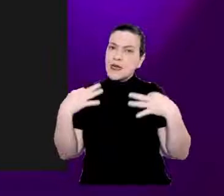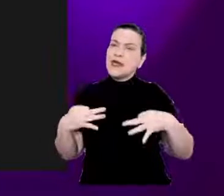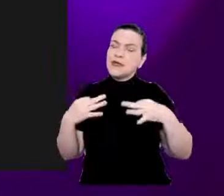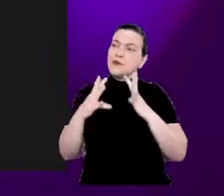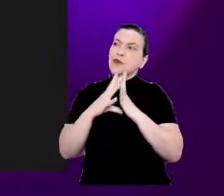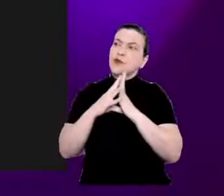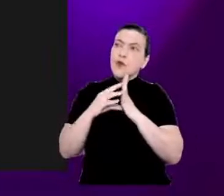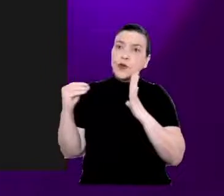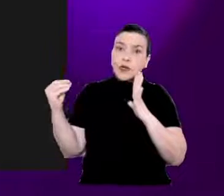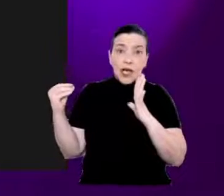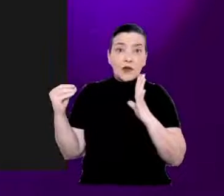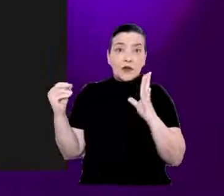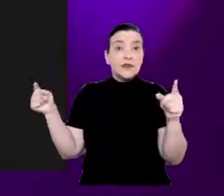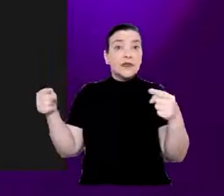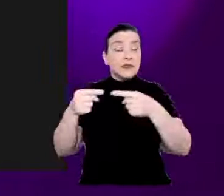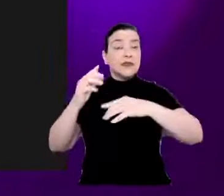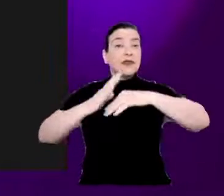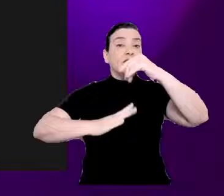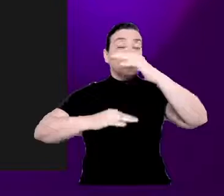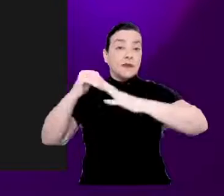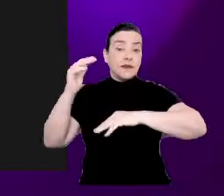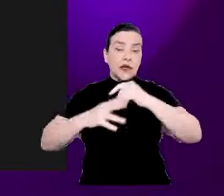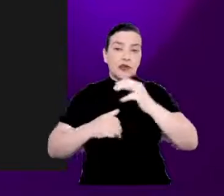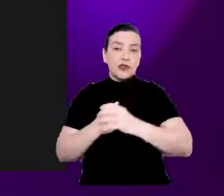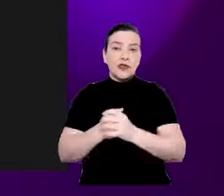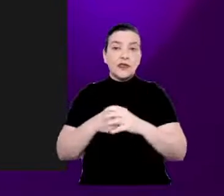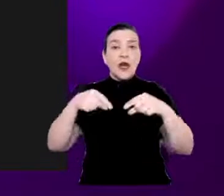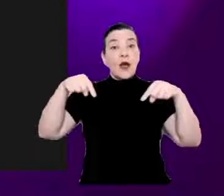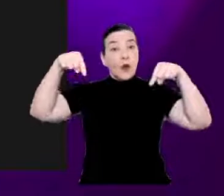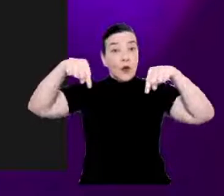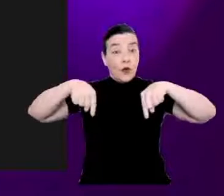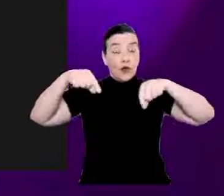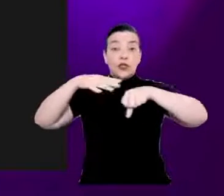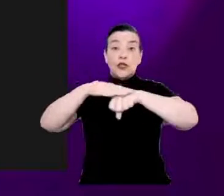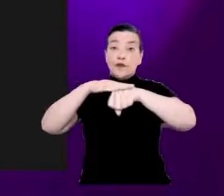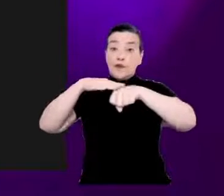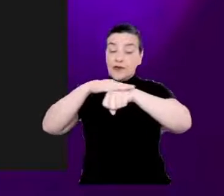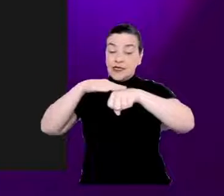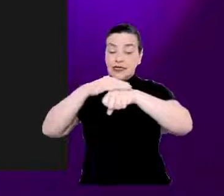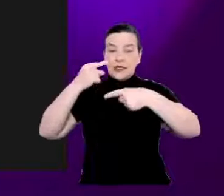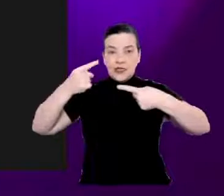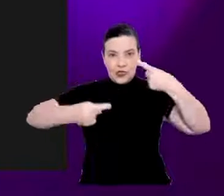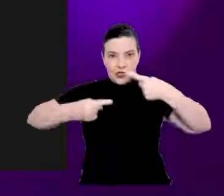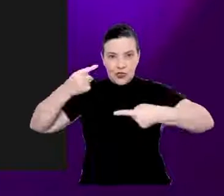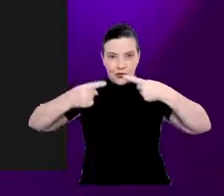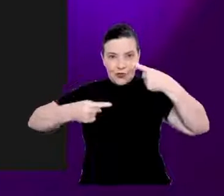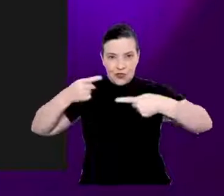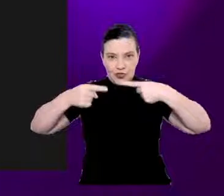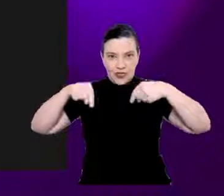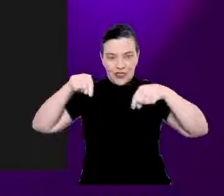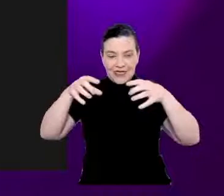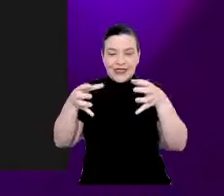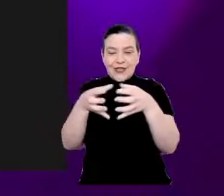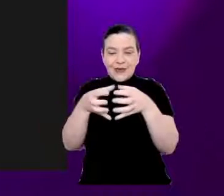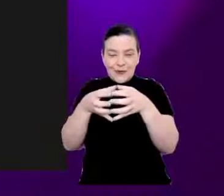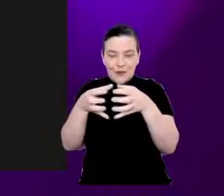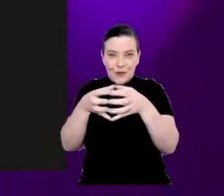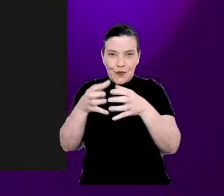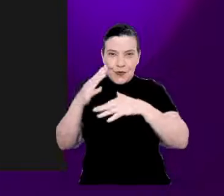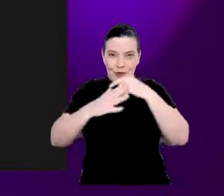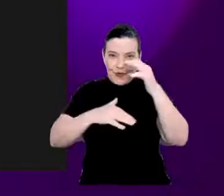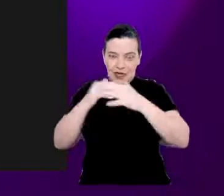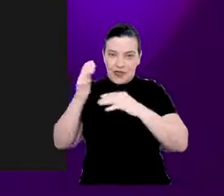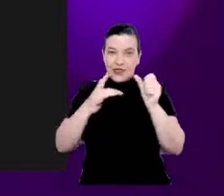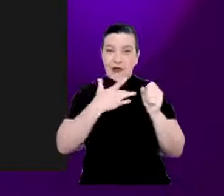modelos. E aí nós vamos discutir aqui, durante essa manhã, nessa mesa de prática médica, ao longo de 3